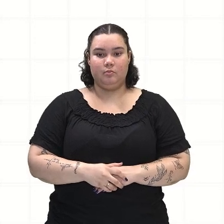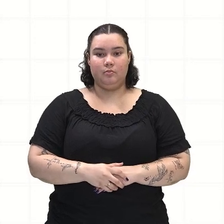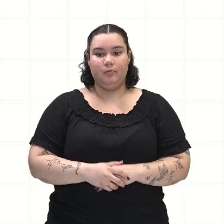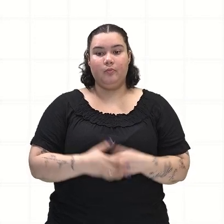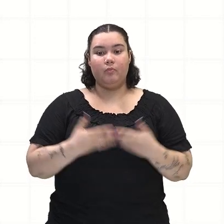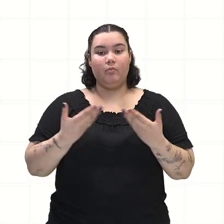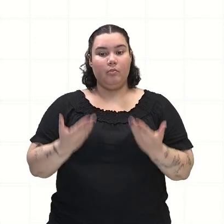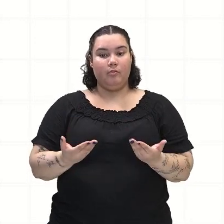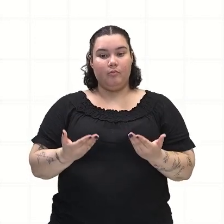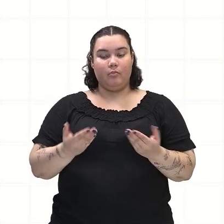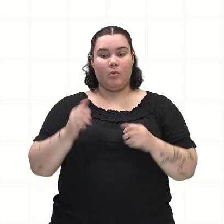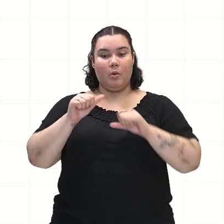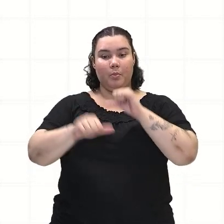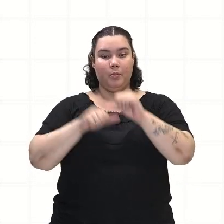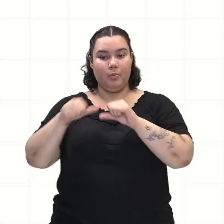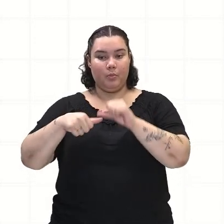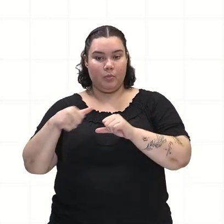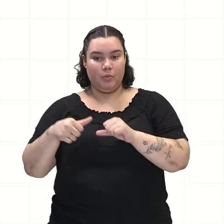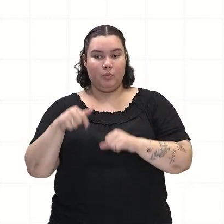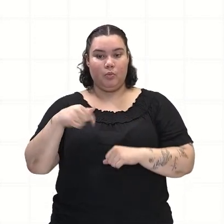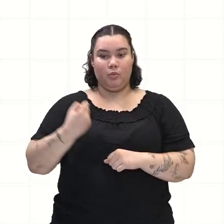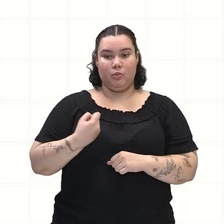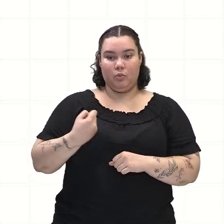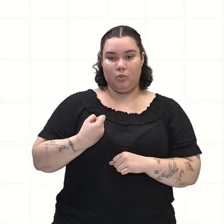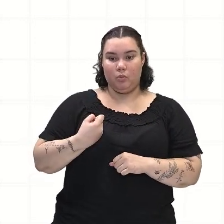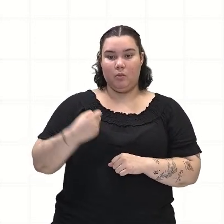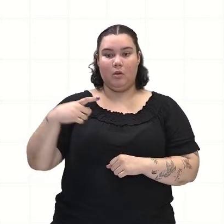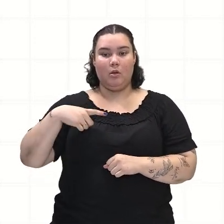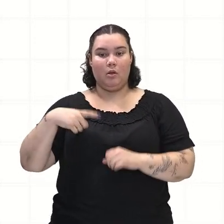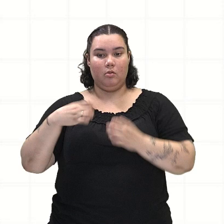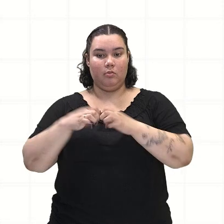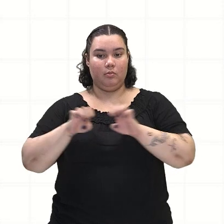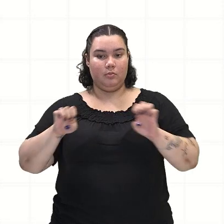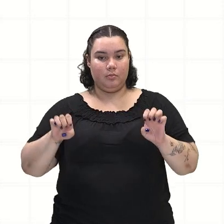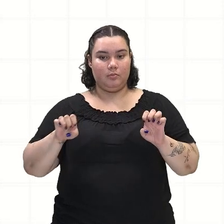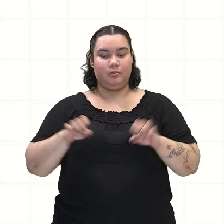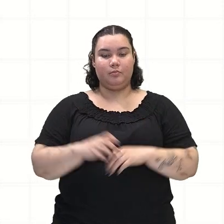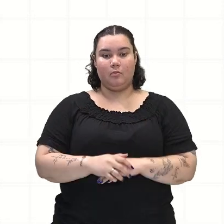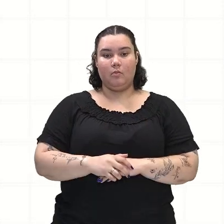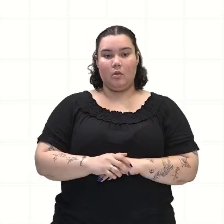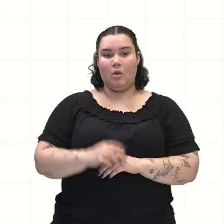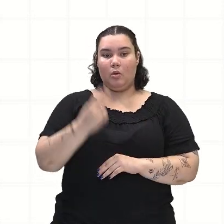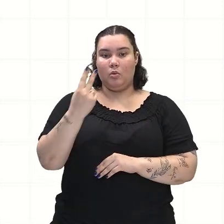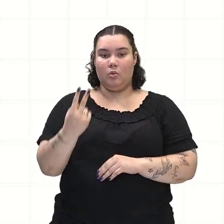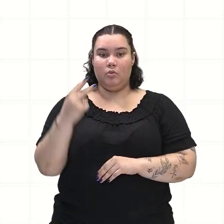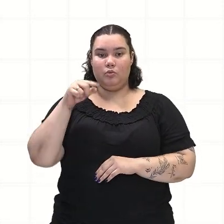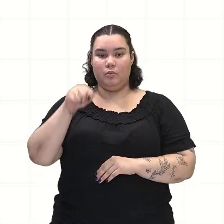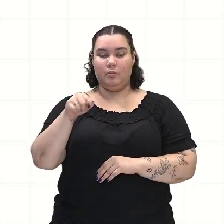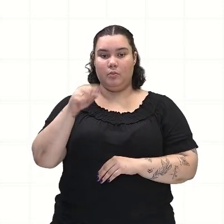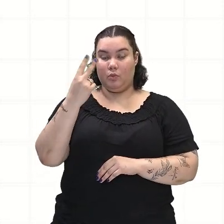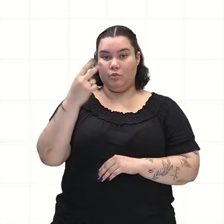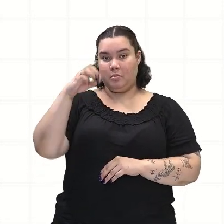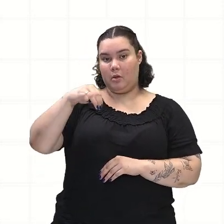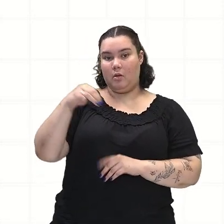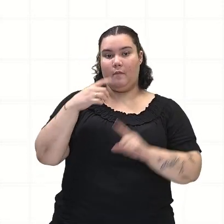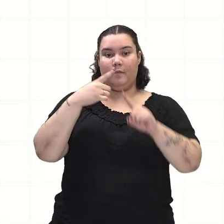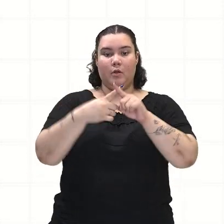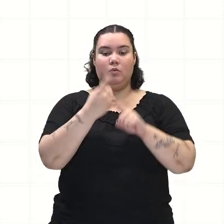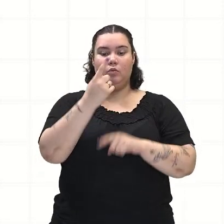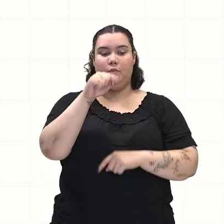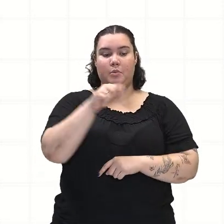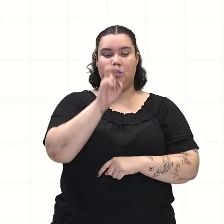Então, substituindo os valores, eu vou ter essa expressão, 2 vezes 1,5